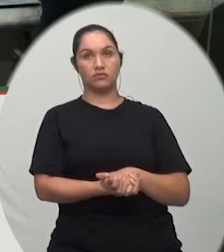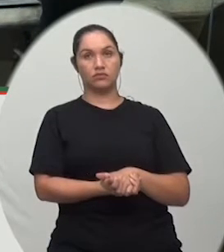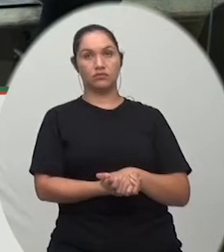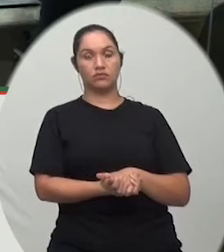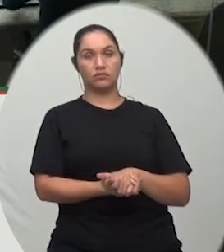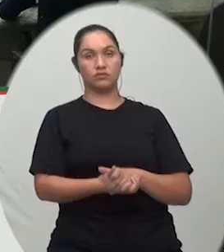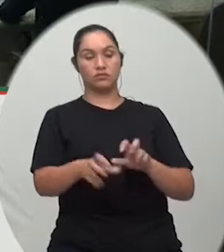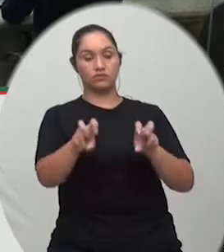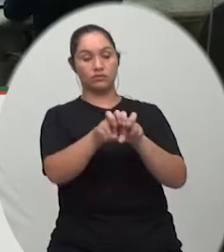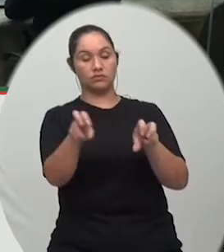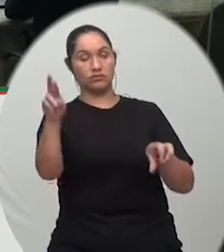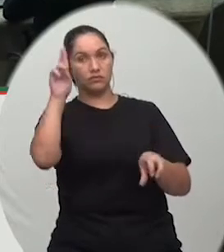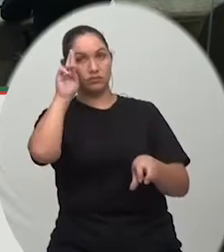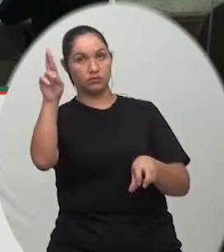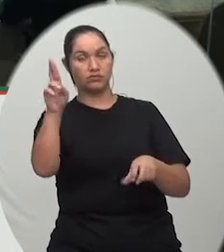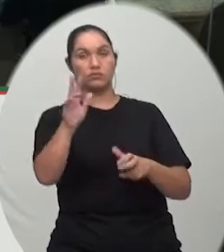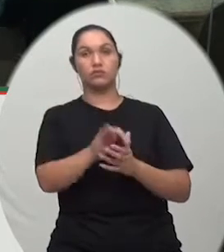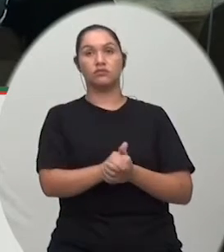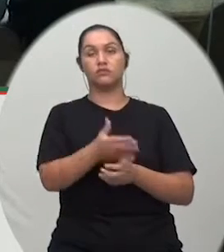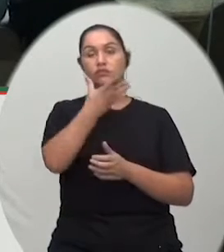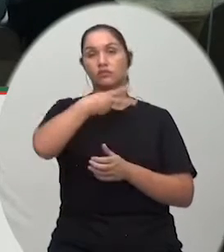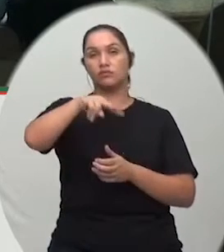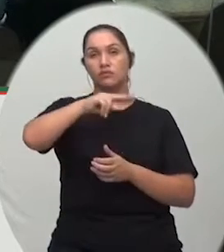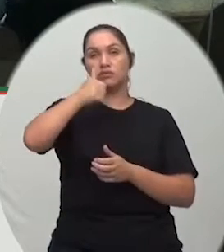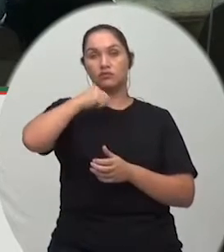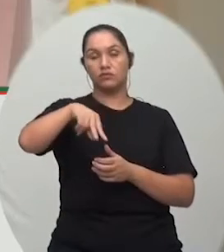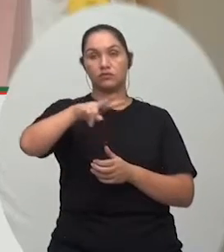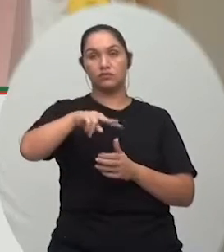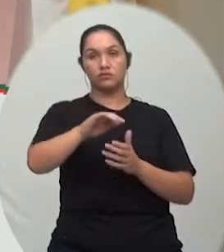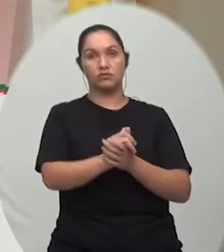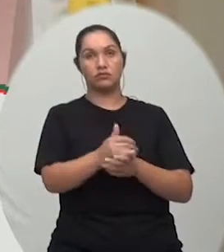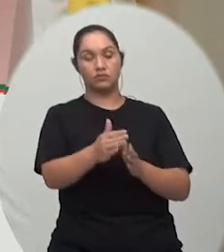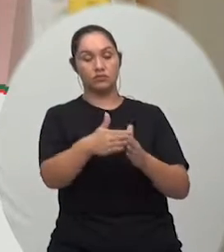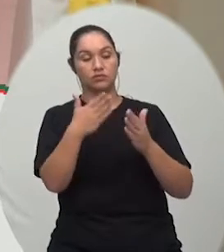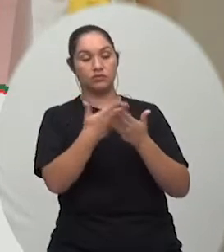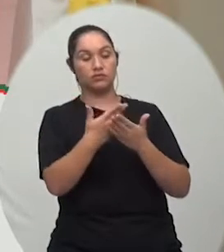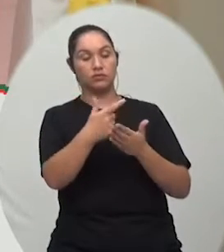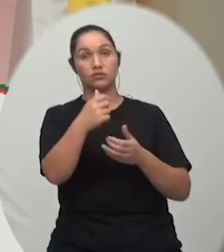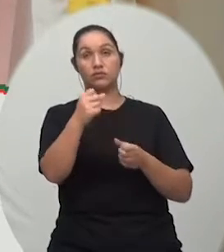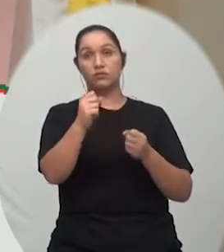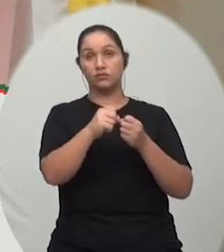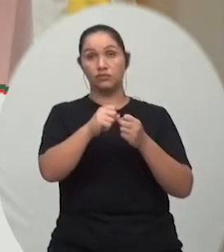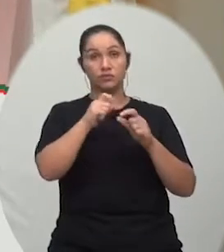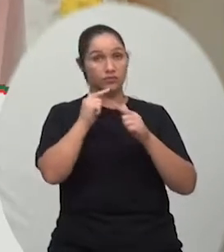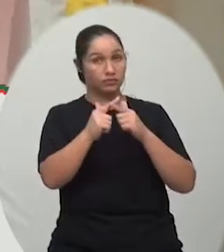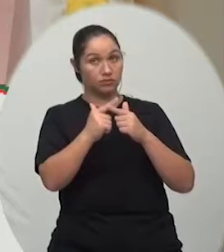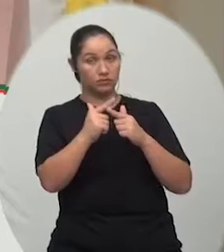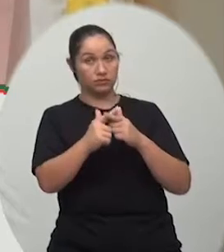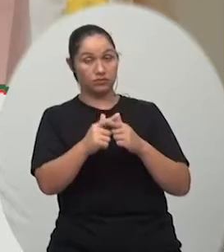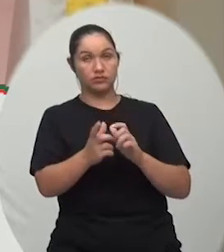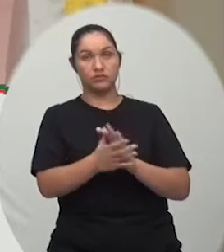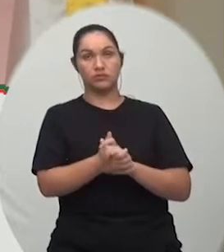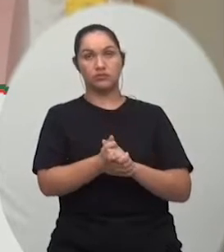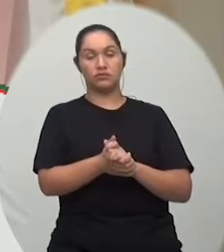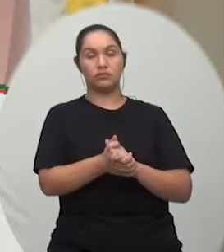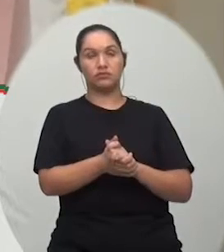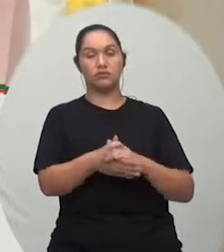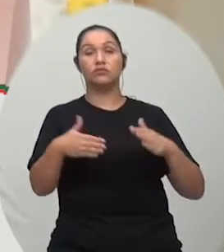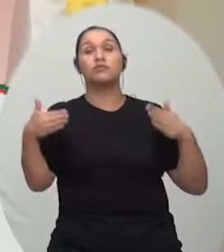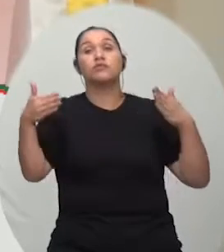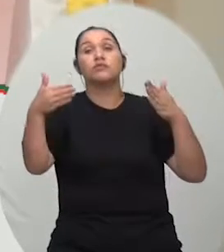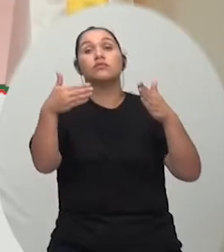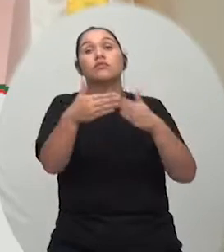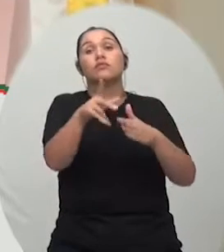Membros da mesa, vereadores, vereadoras, fiz esse requerimento também com um